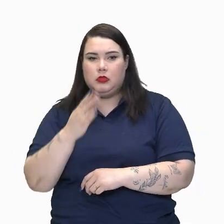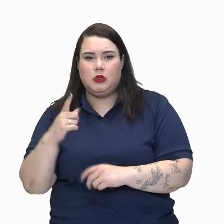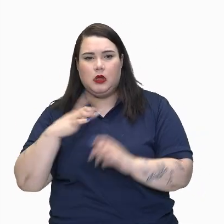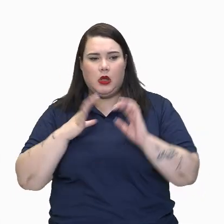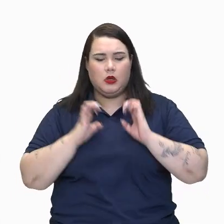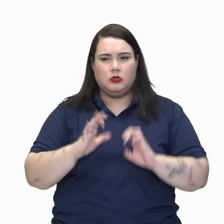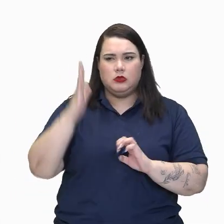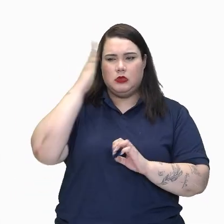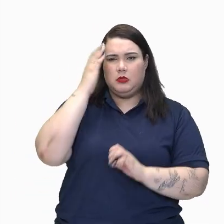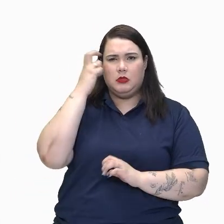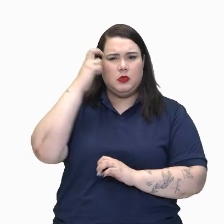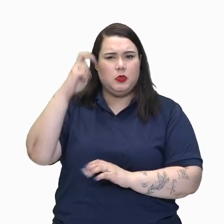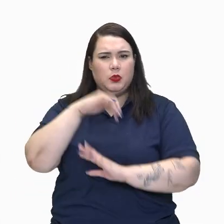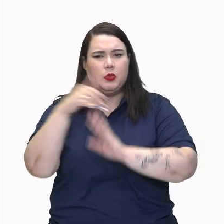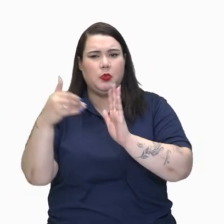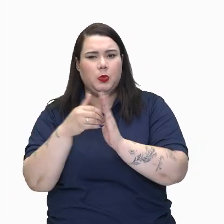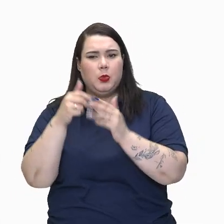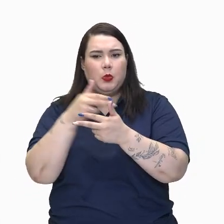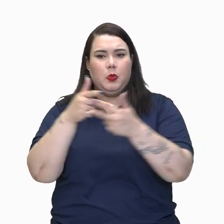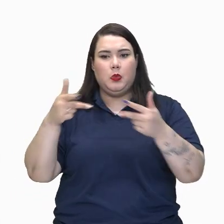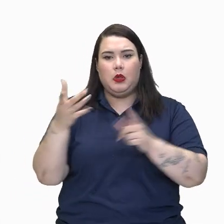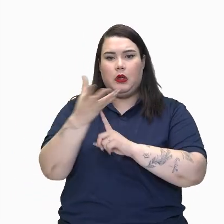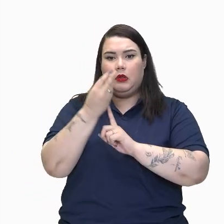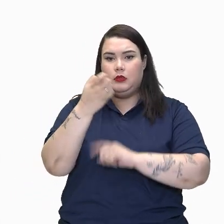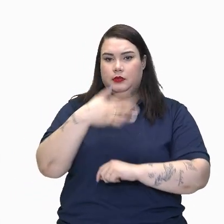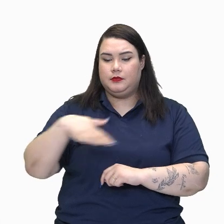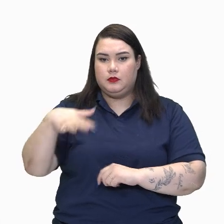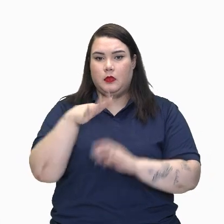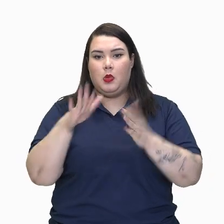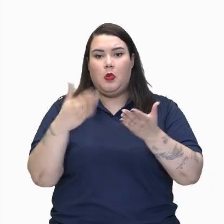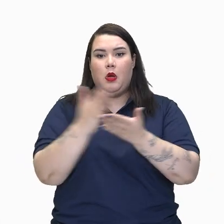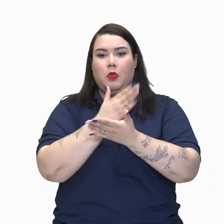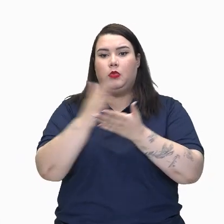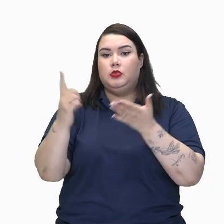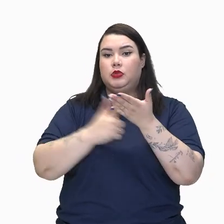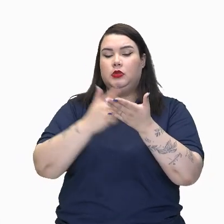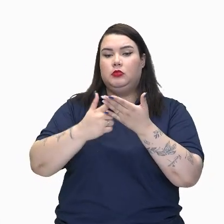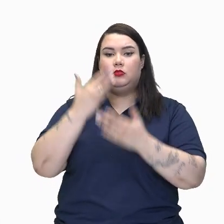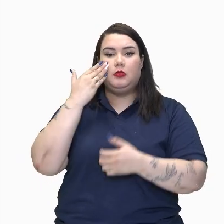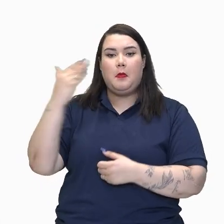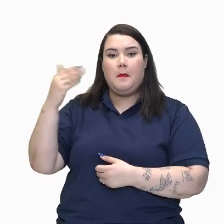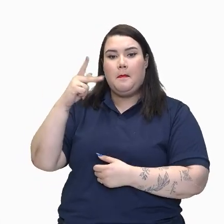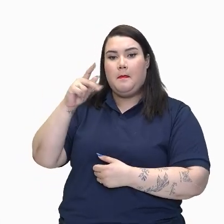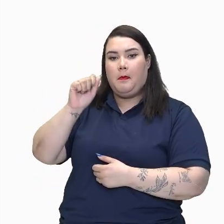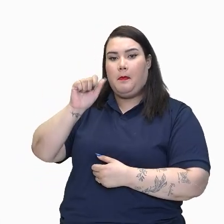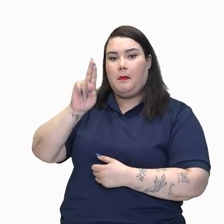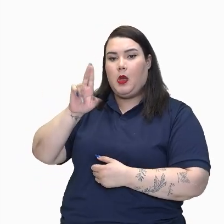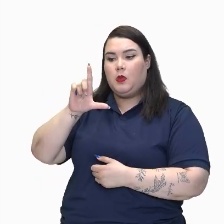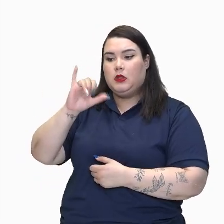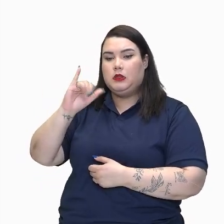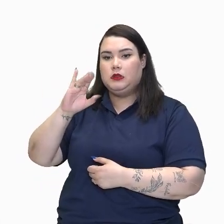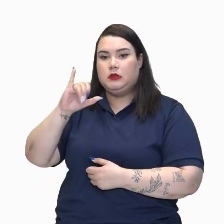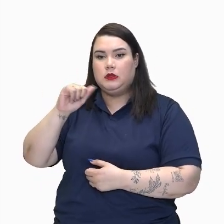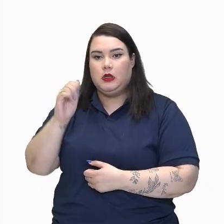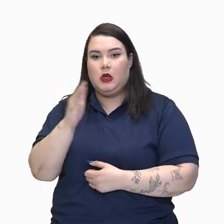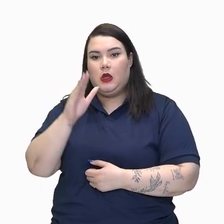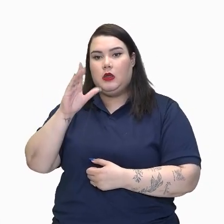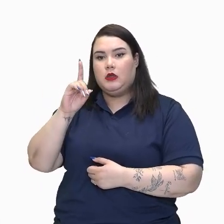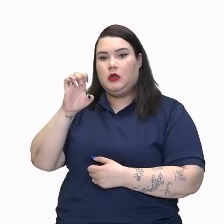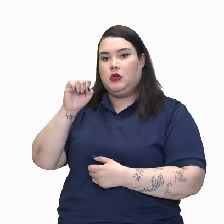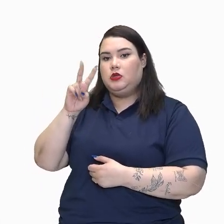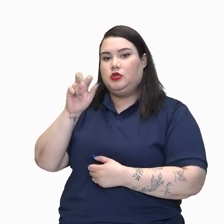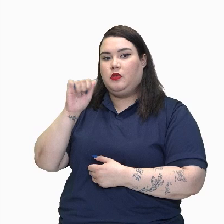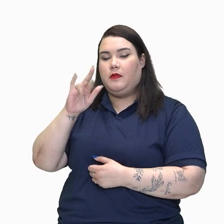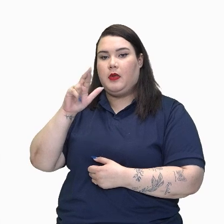sabia bastante coisa sobre arte de forma geral. E algumas das suas obras, A gente tem a Pauliceia Desvairada, tem esse